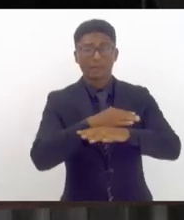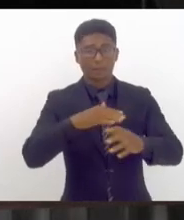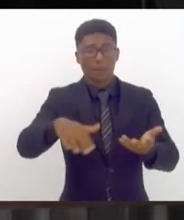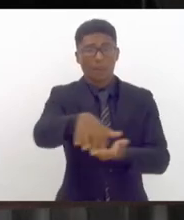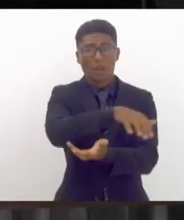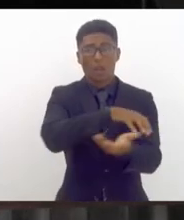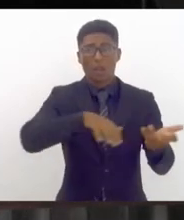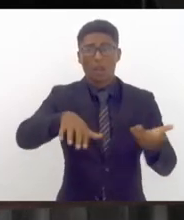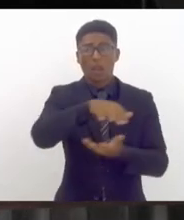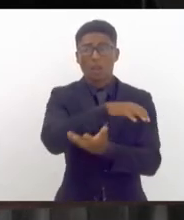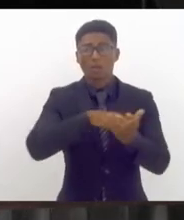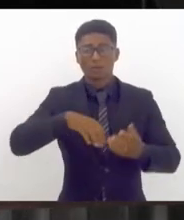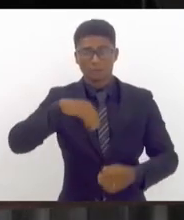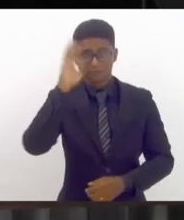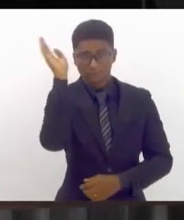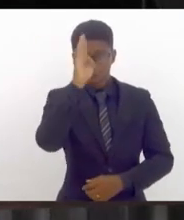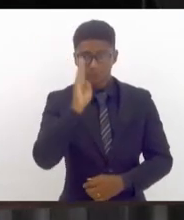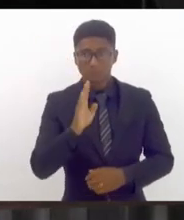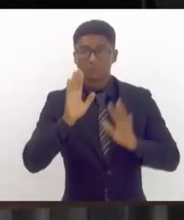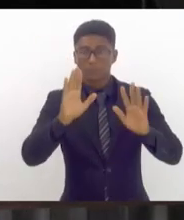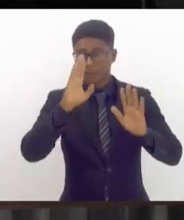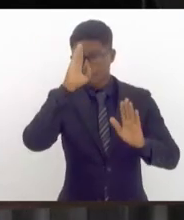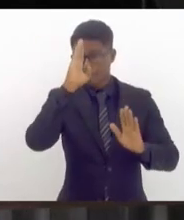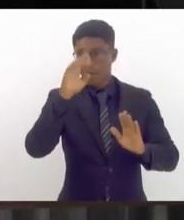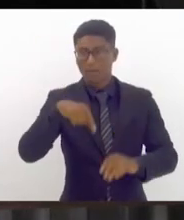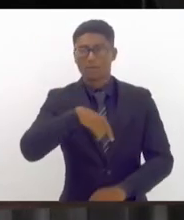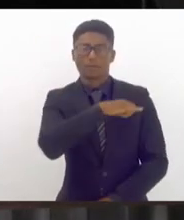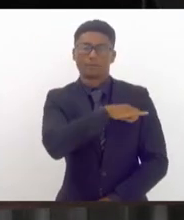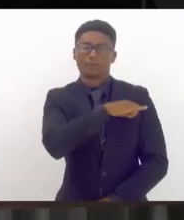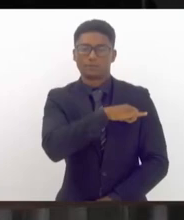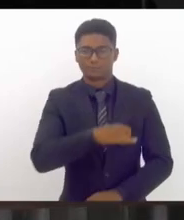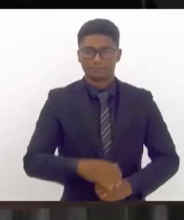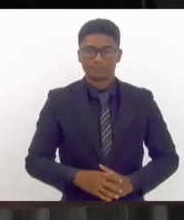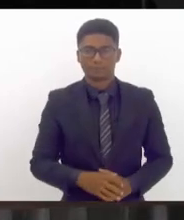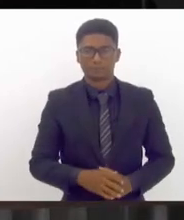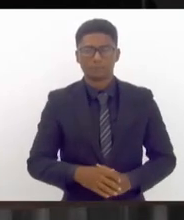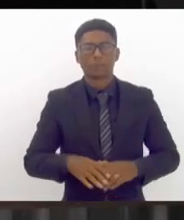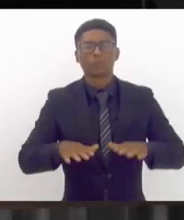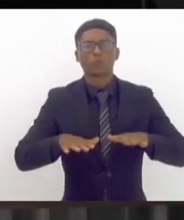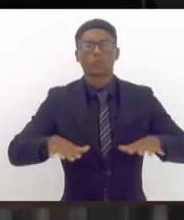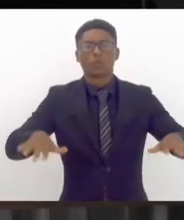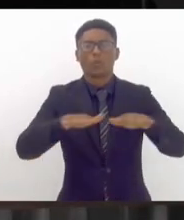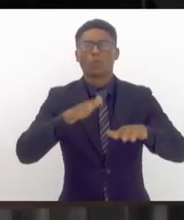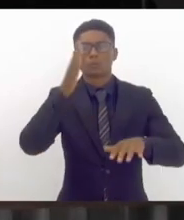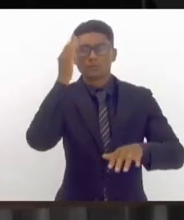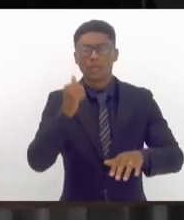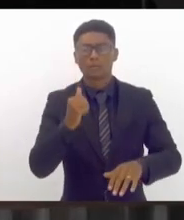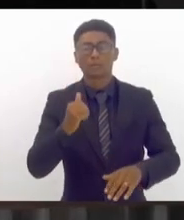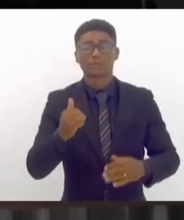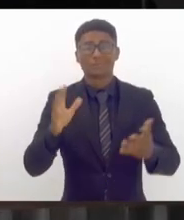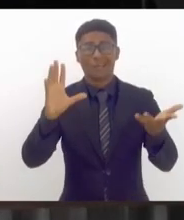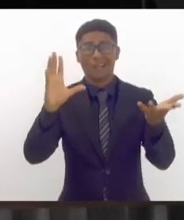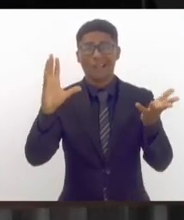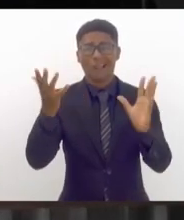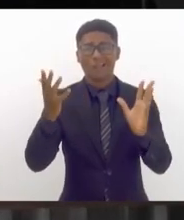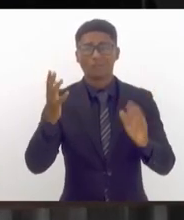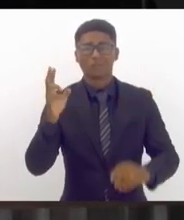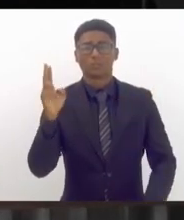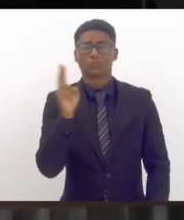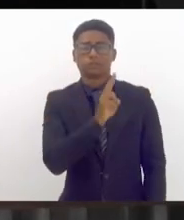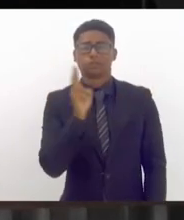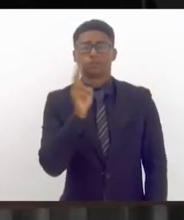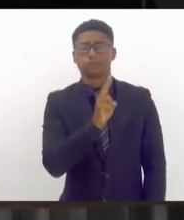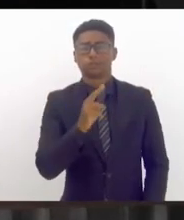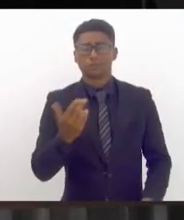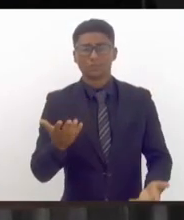cidades do Brasil, mas, em especial, aqui no Rio de Janeiro. Todo mundo sabe a emergência climática que vivemos, o